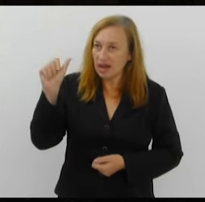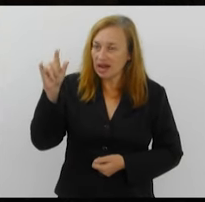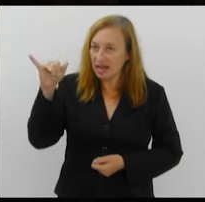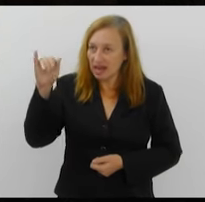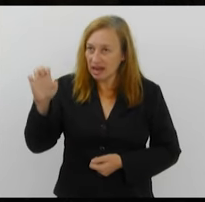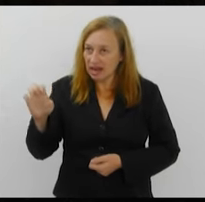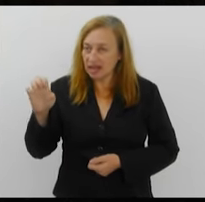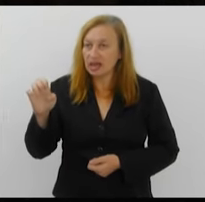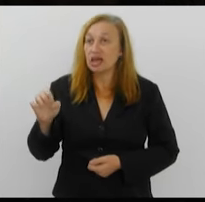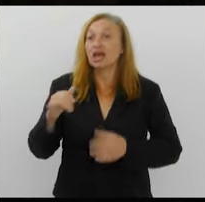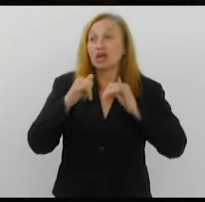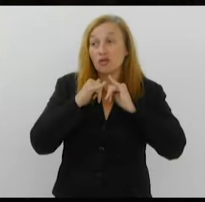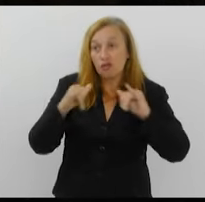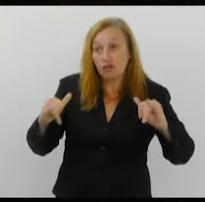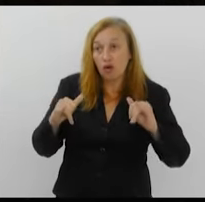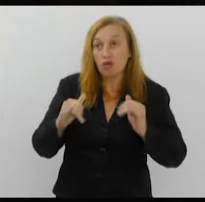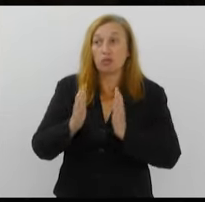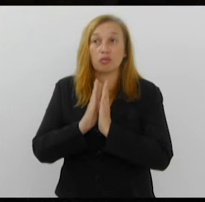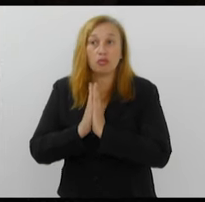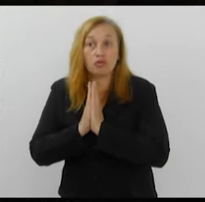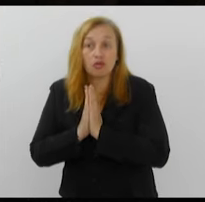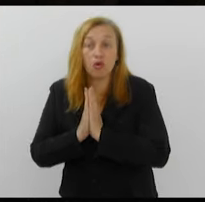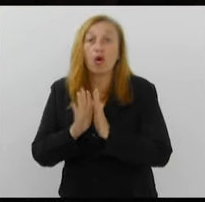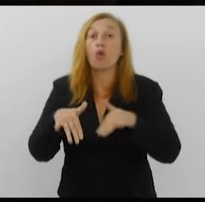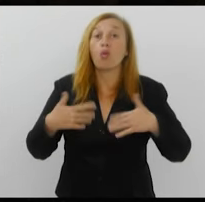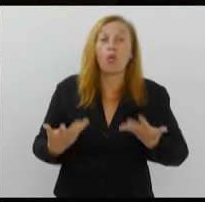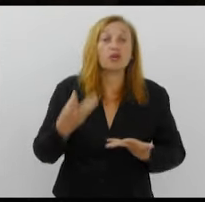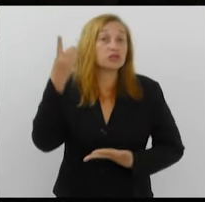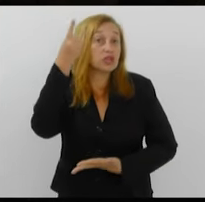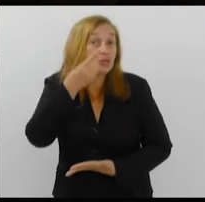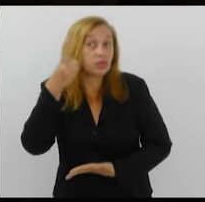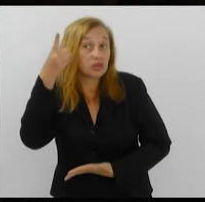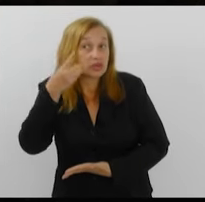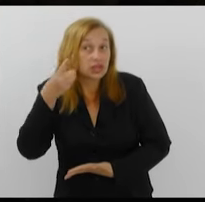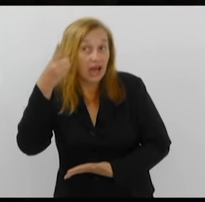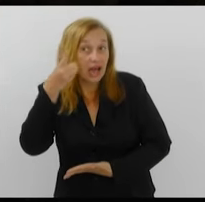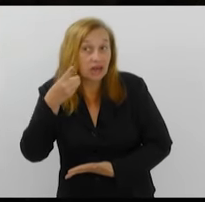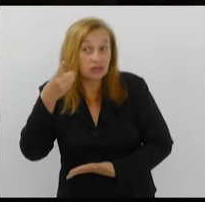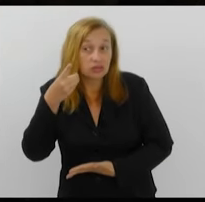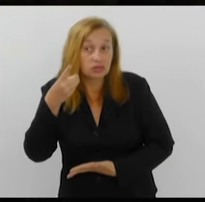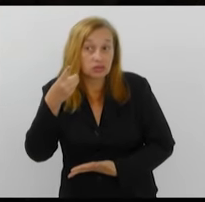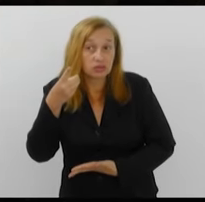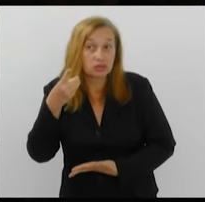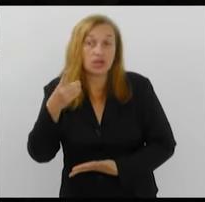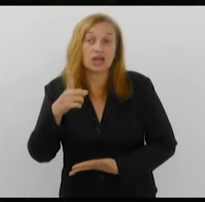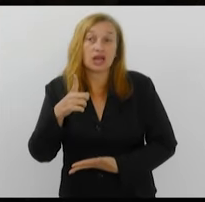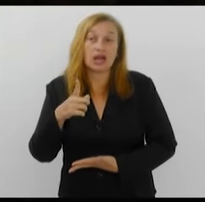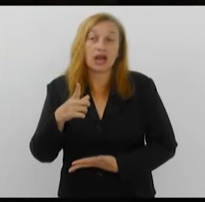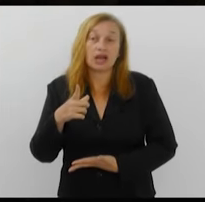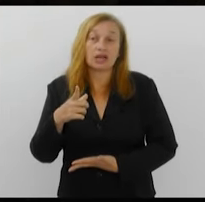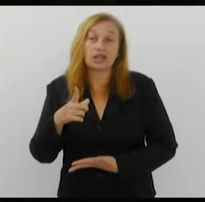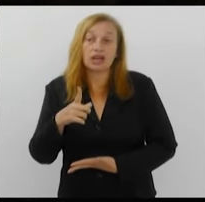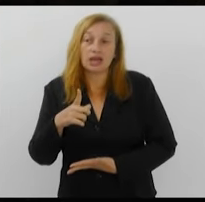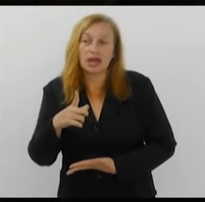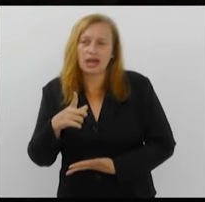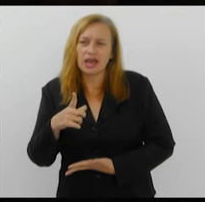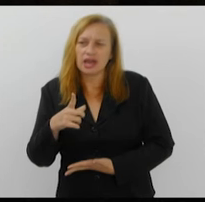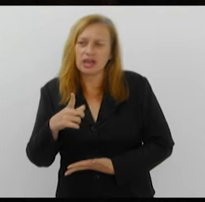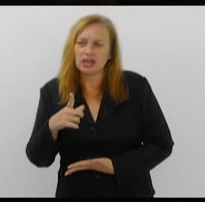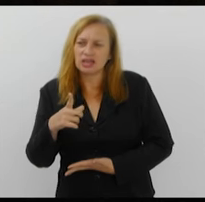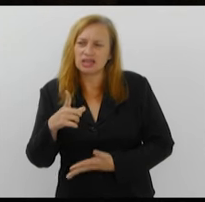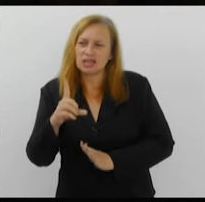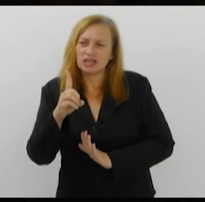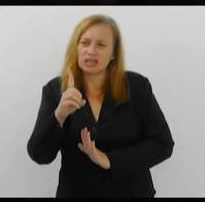favor, que quando um deputado é citado, ele tem direito regimental de se